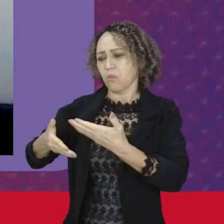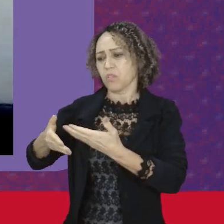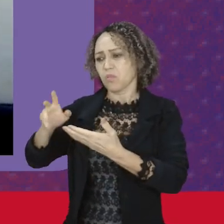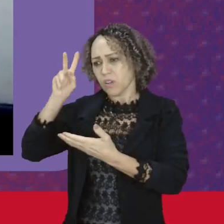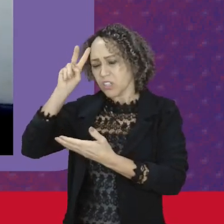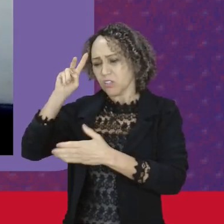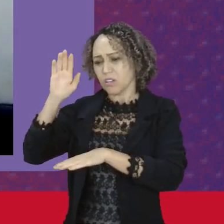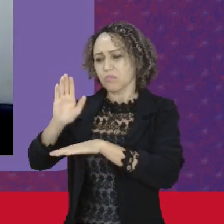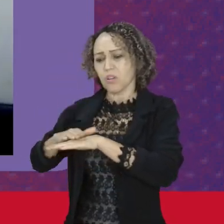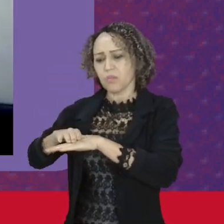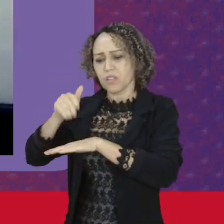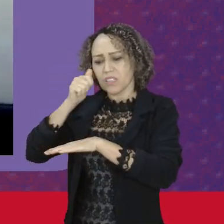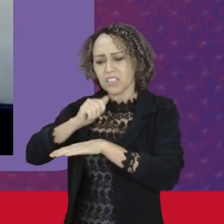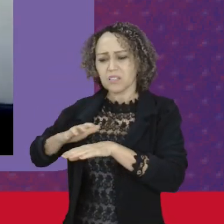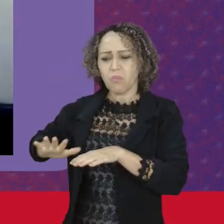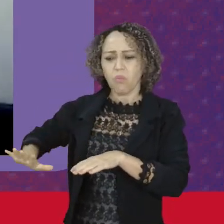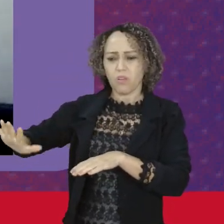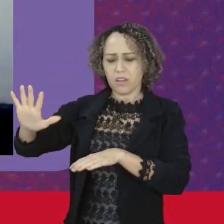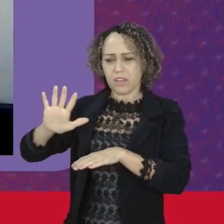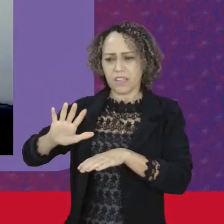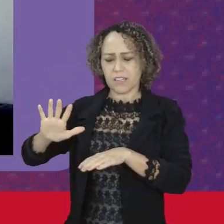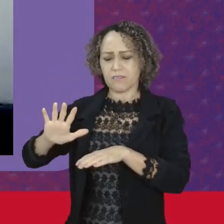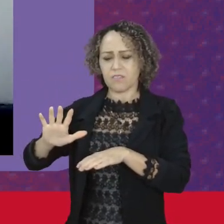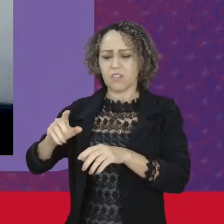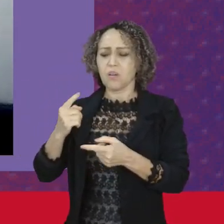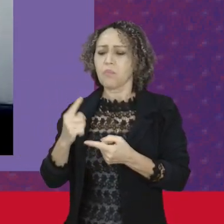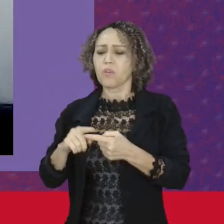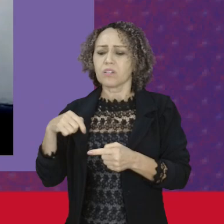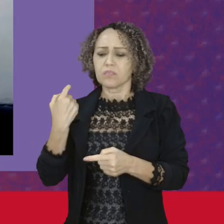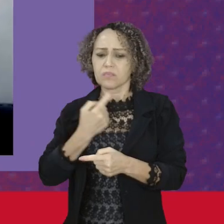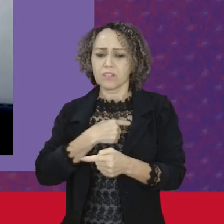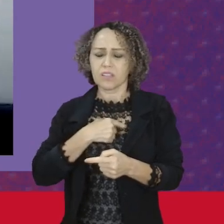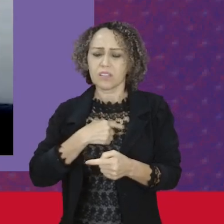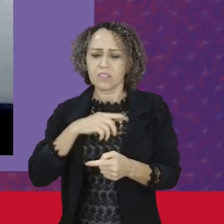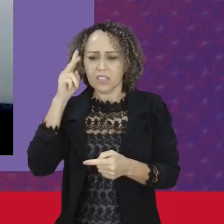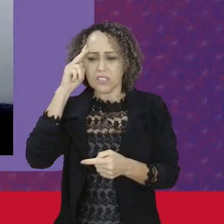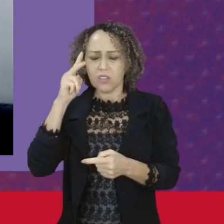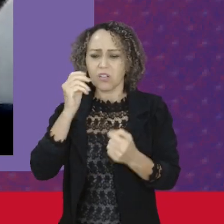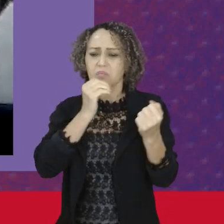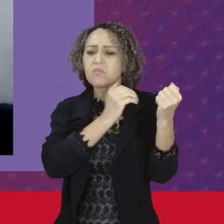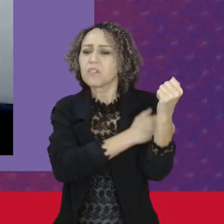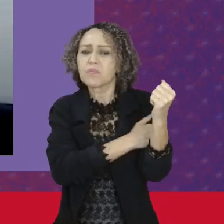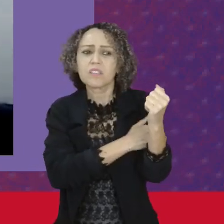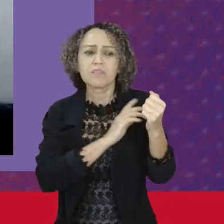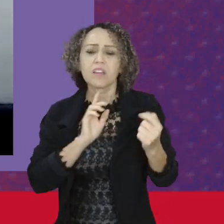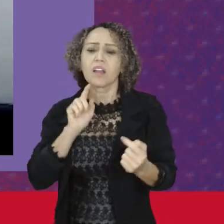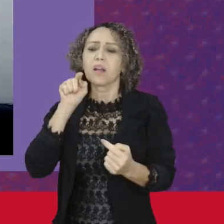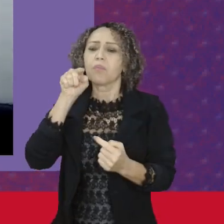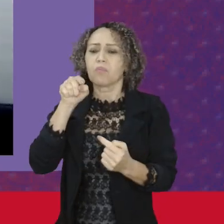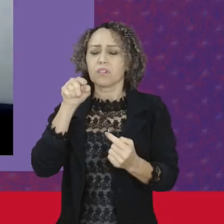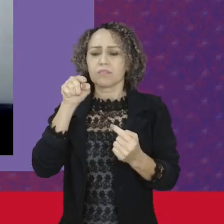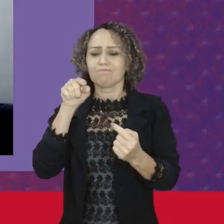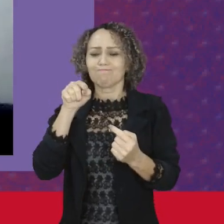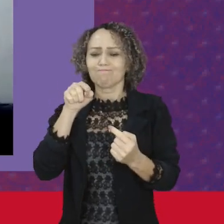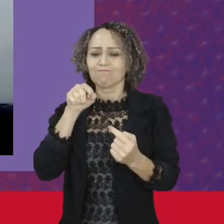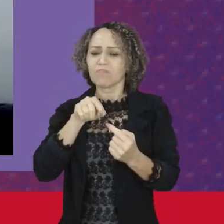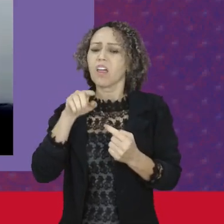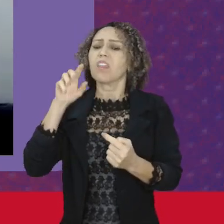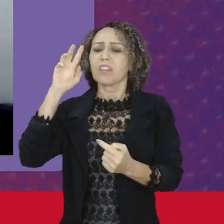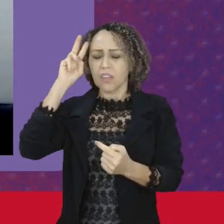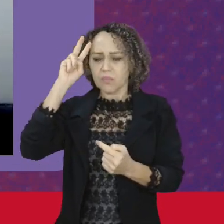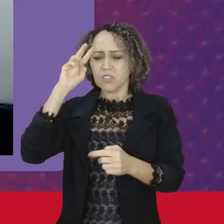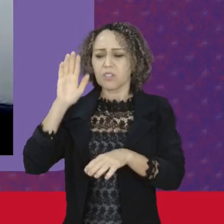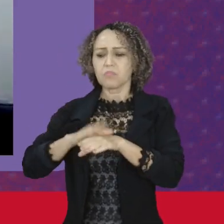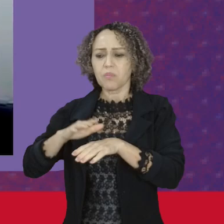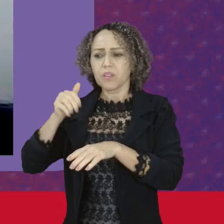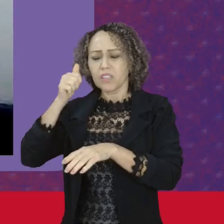agora, por que a gente fala da história do feminismo e acaba apontando que tem uma história das mulheres,